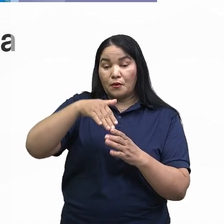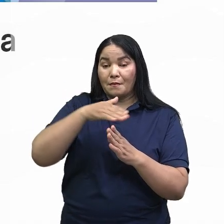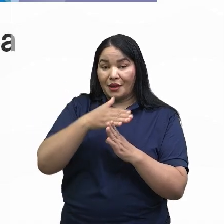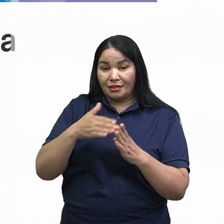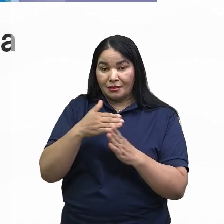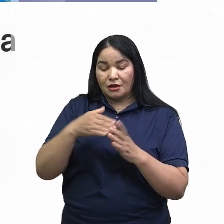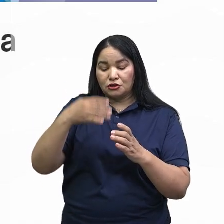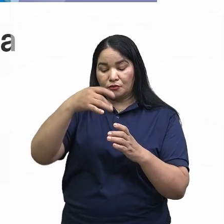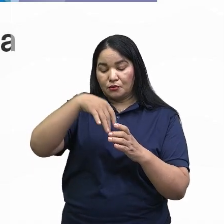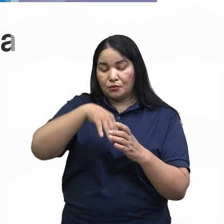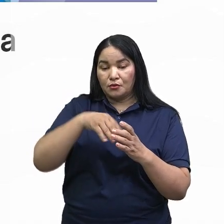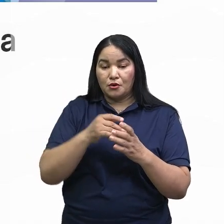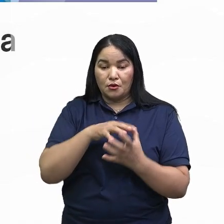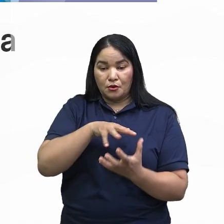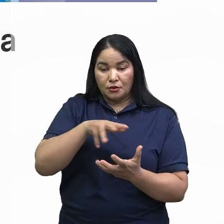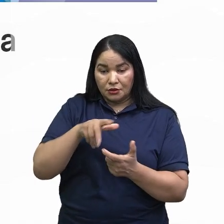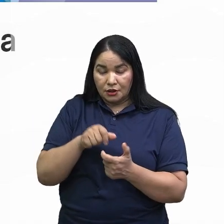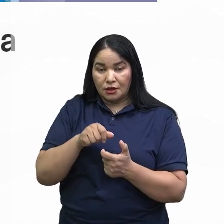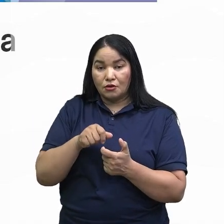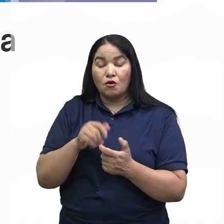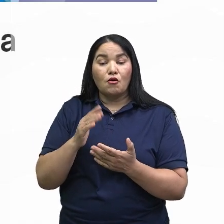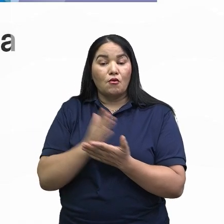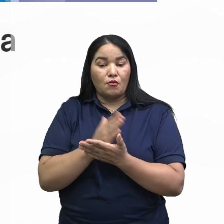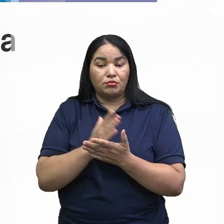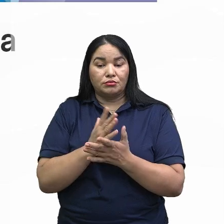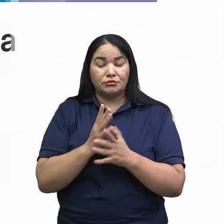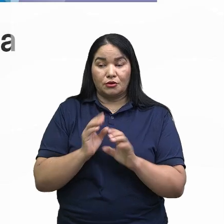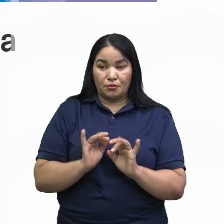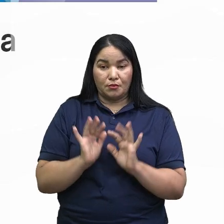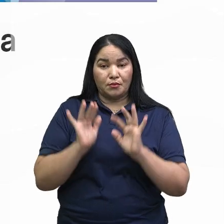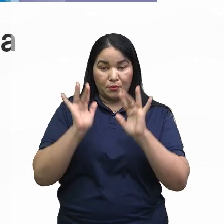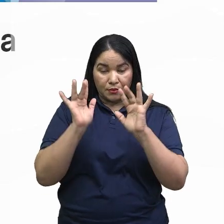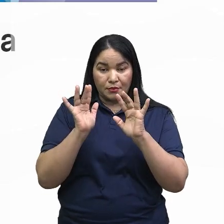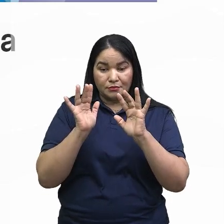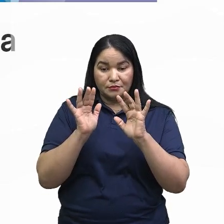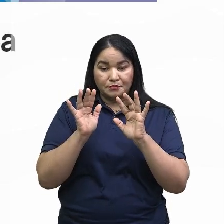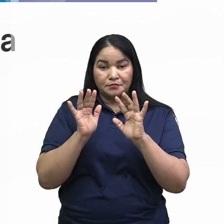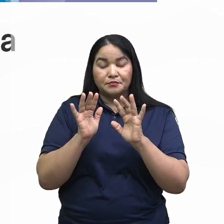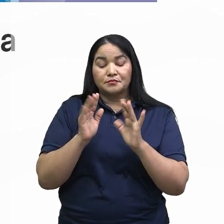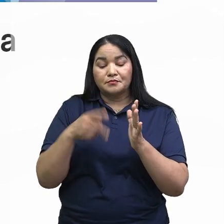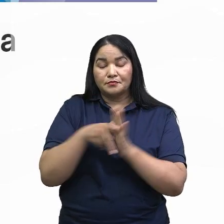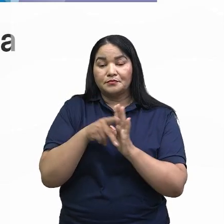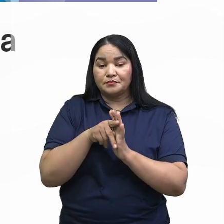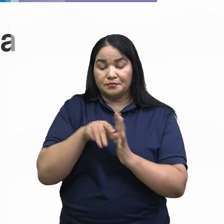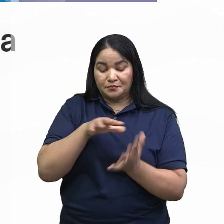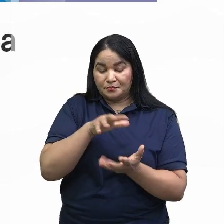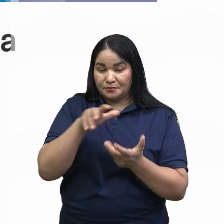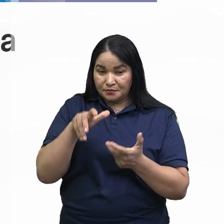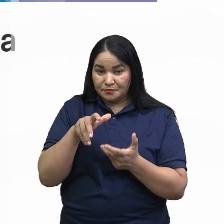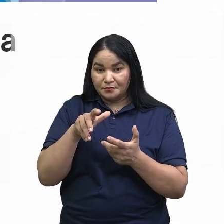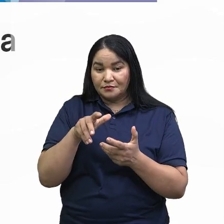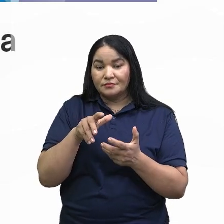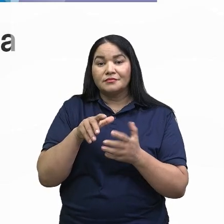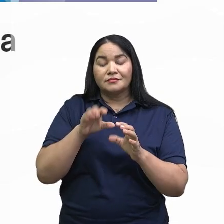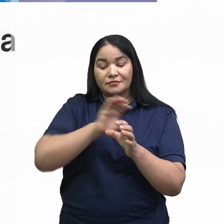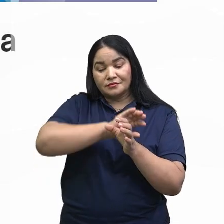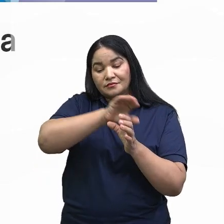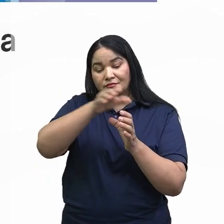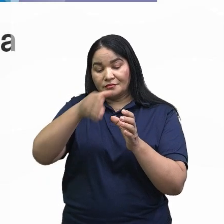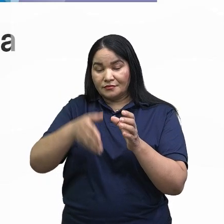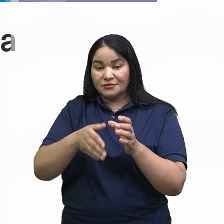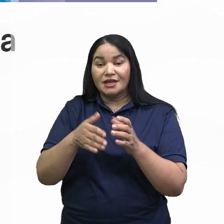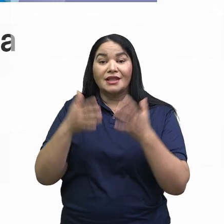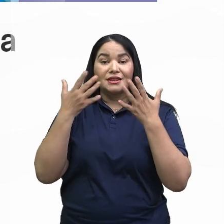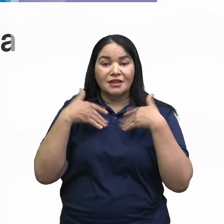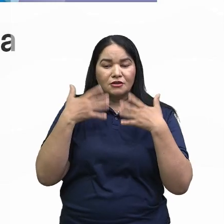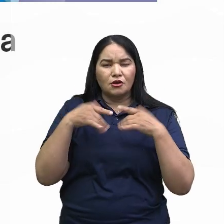uma parte é absorvida por alguns gases que compõem a atmosfera, ficando retido no planeta. Né? Então, esse é o efeito estufa natural.